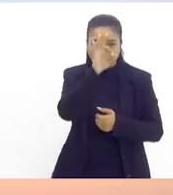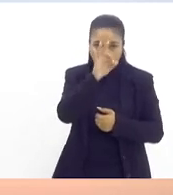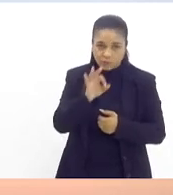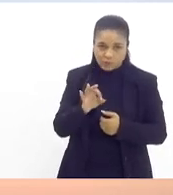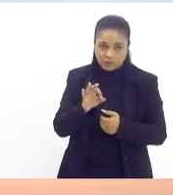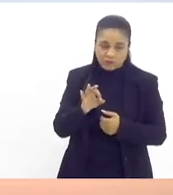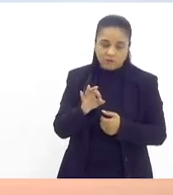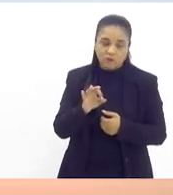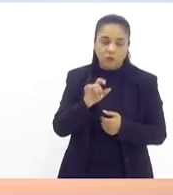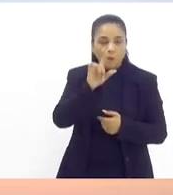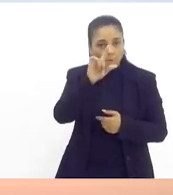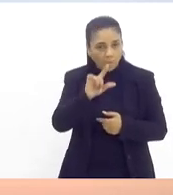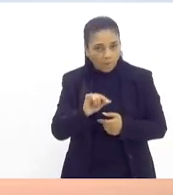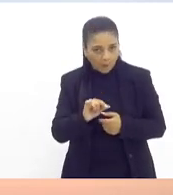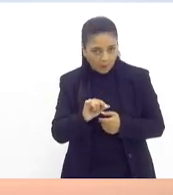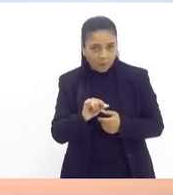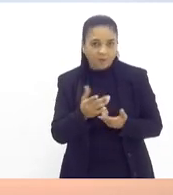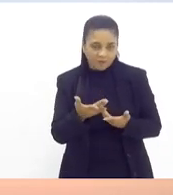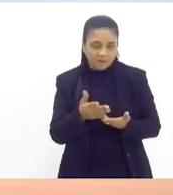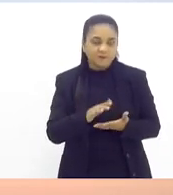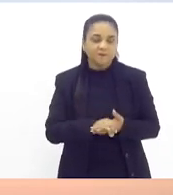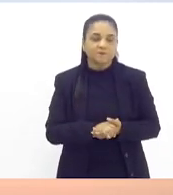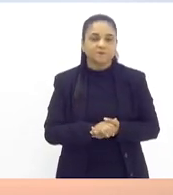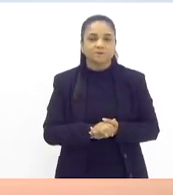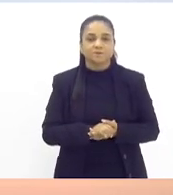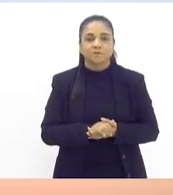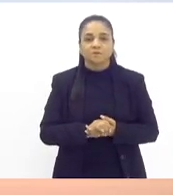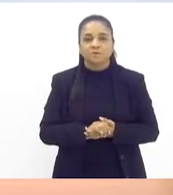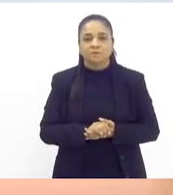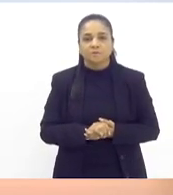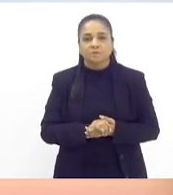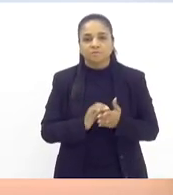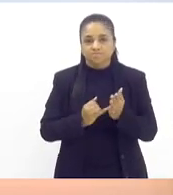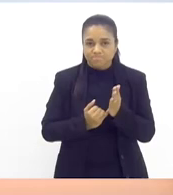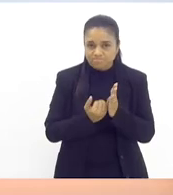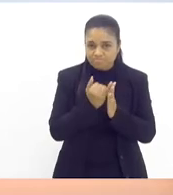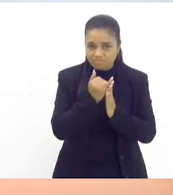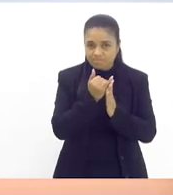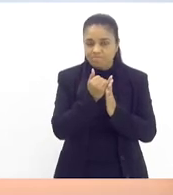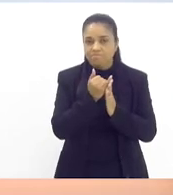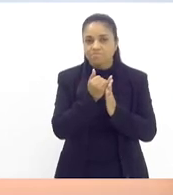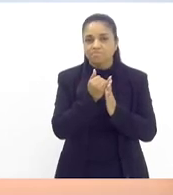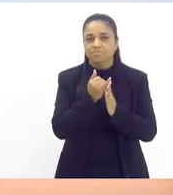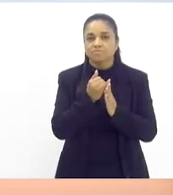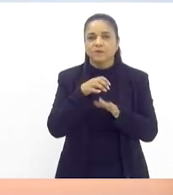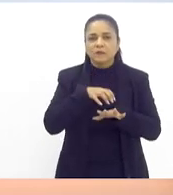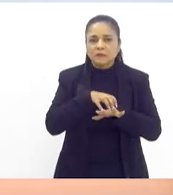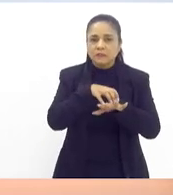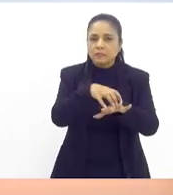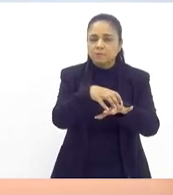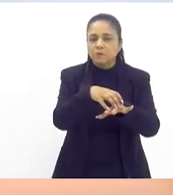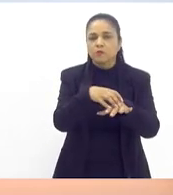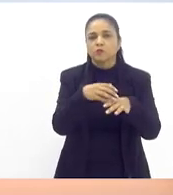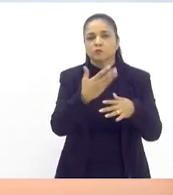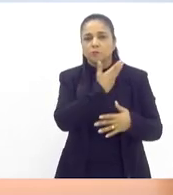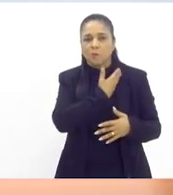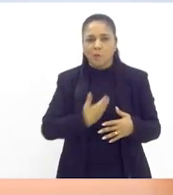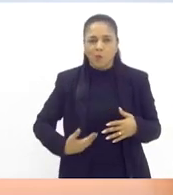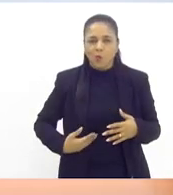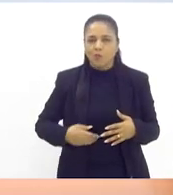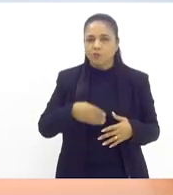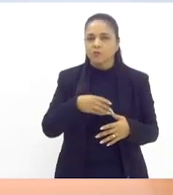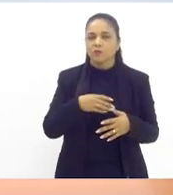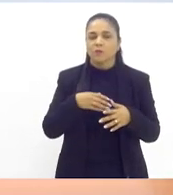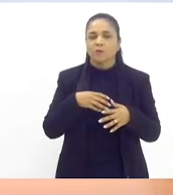uma alíquota reduzida. transporte público coletivo de passageiros,